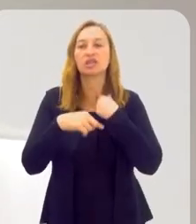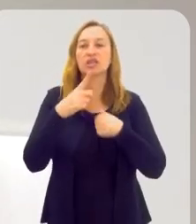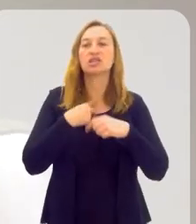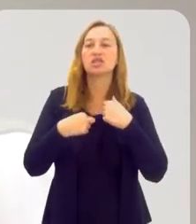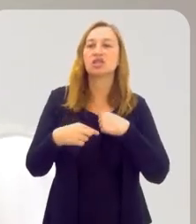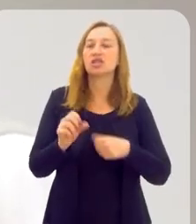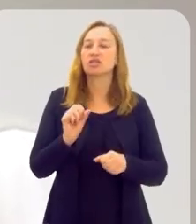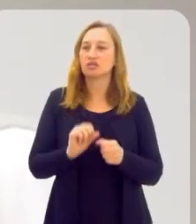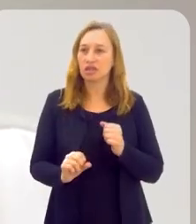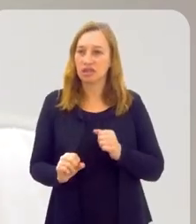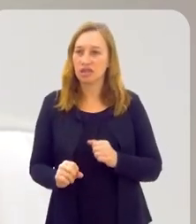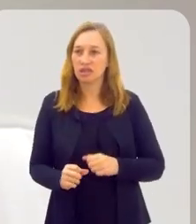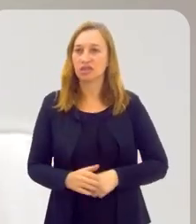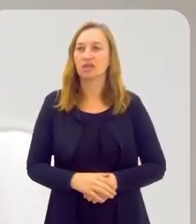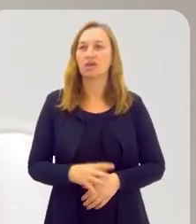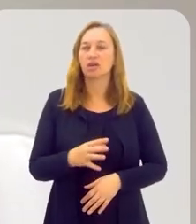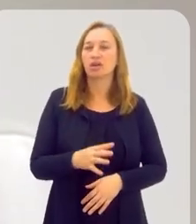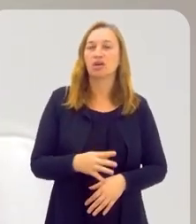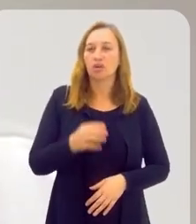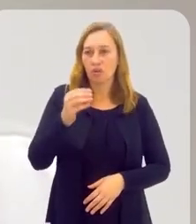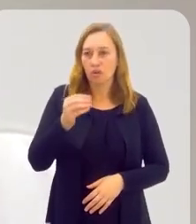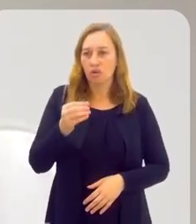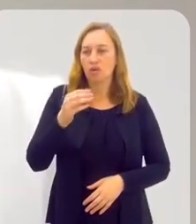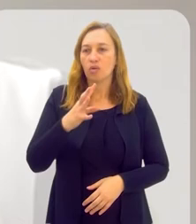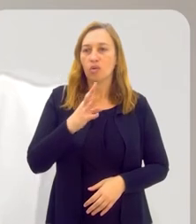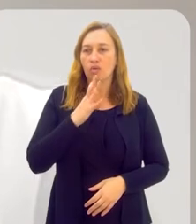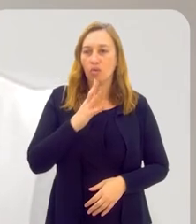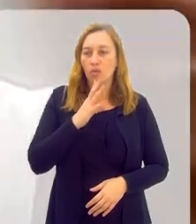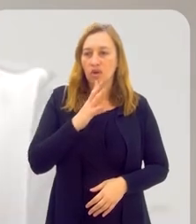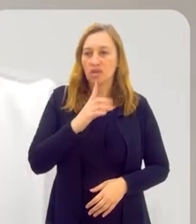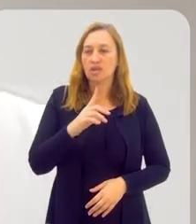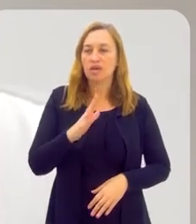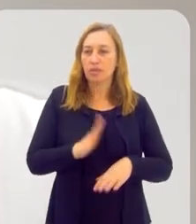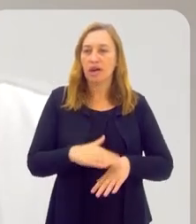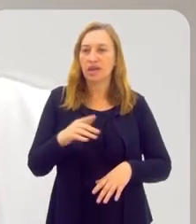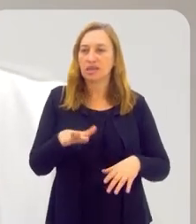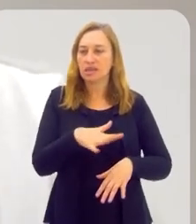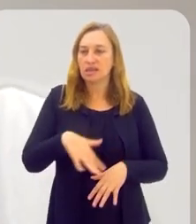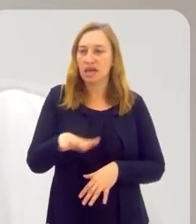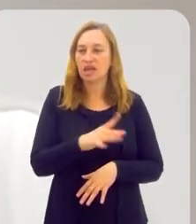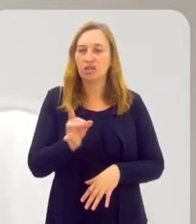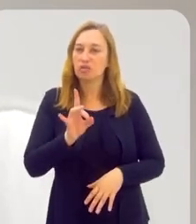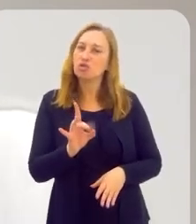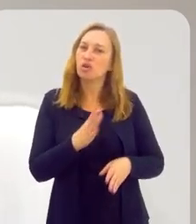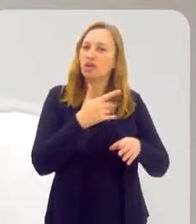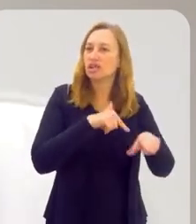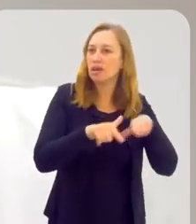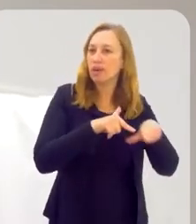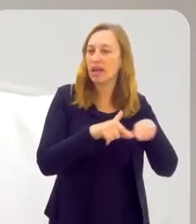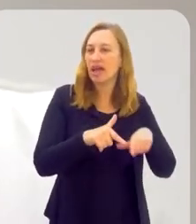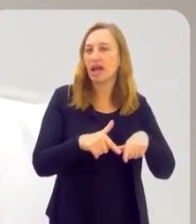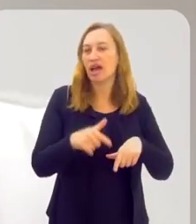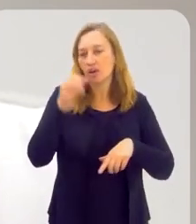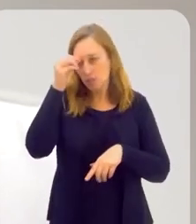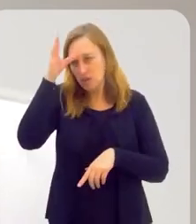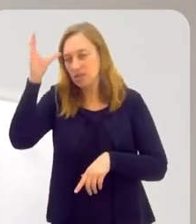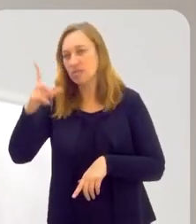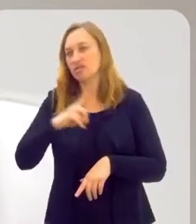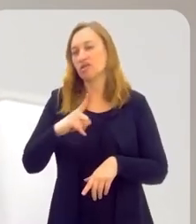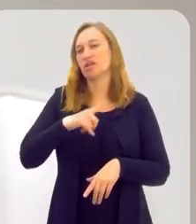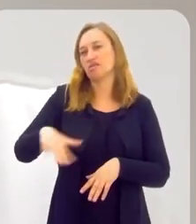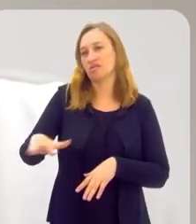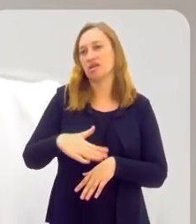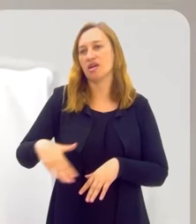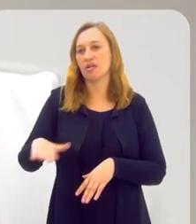área e em vir retirar conhecimento desta área. Porque às vezes não é só trabalhar apenas na área. Se pensarmos num profissional de educação